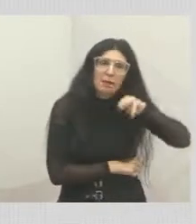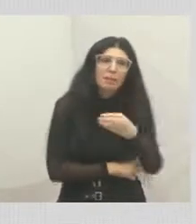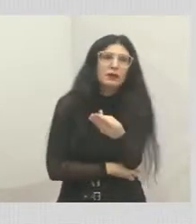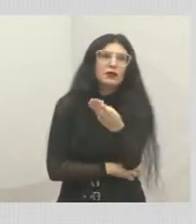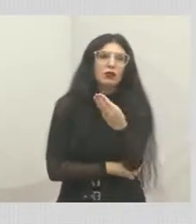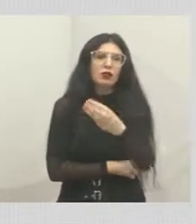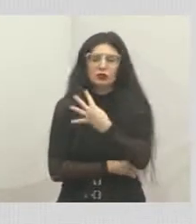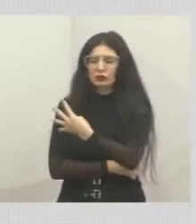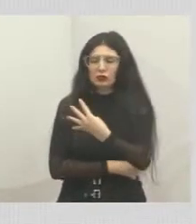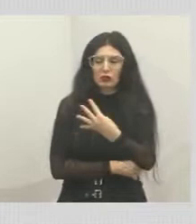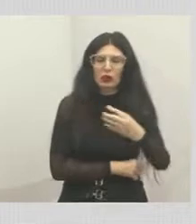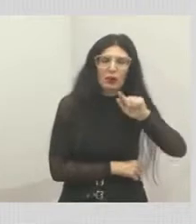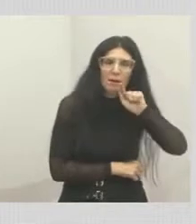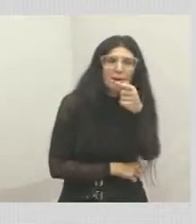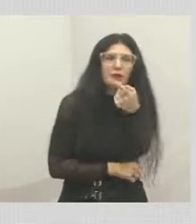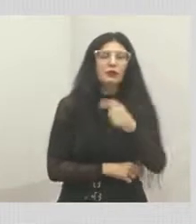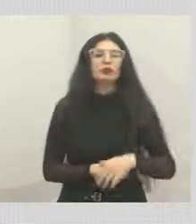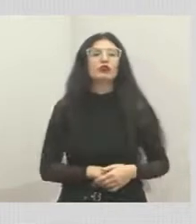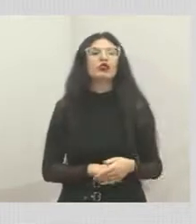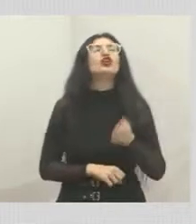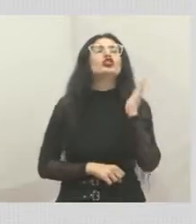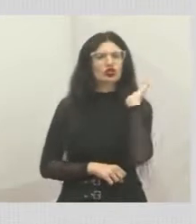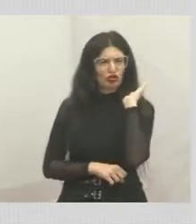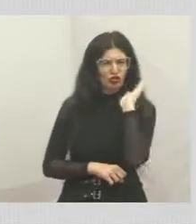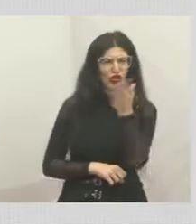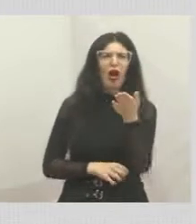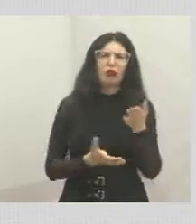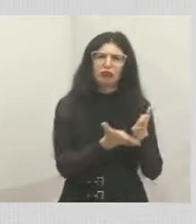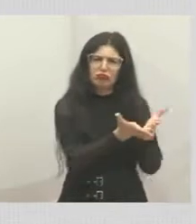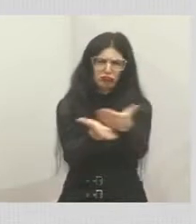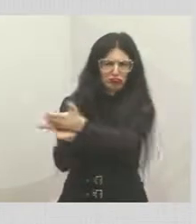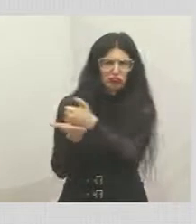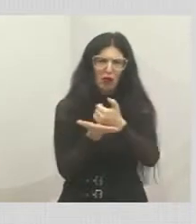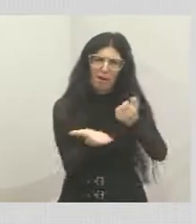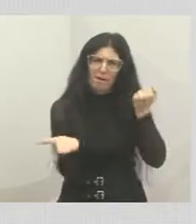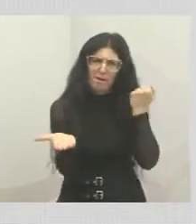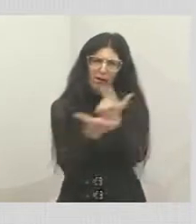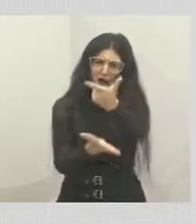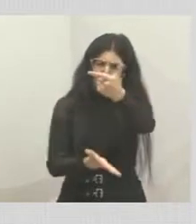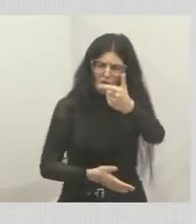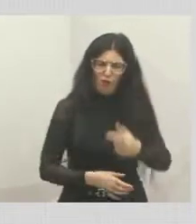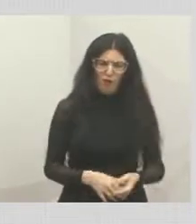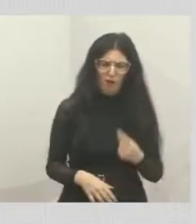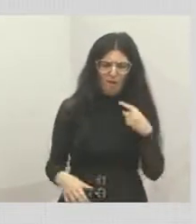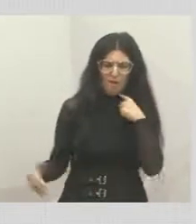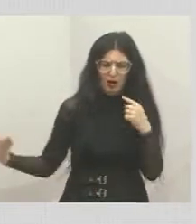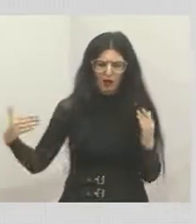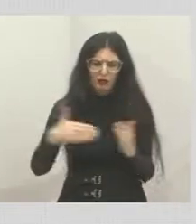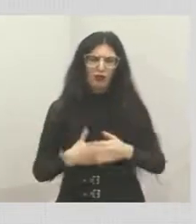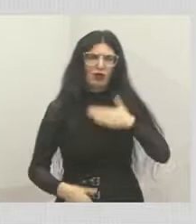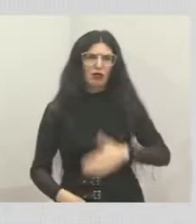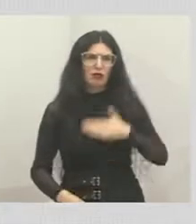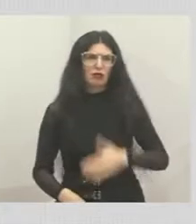213.444.000, na qual foi realizado até esta presente data, segundo o quadrimestre,